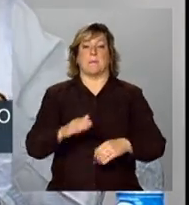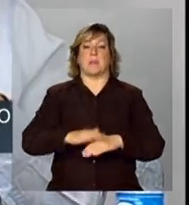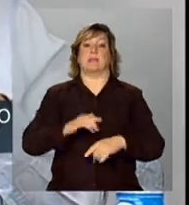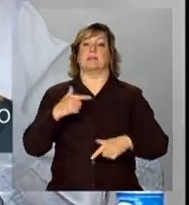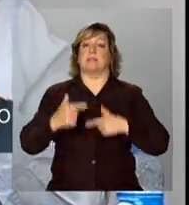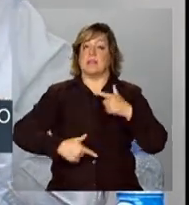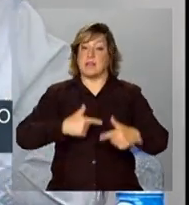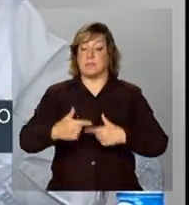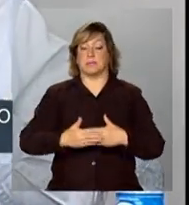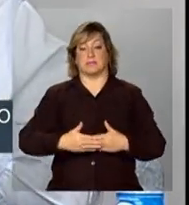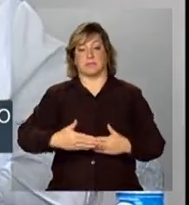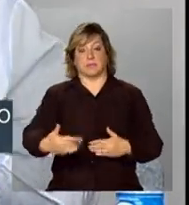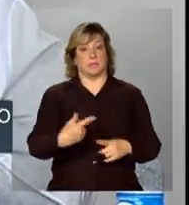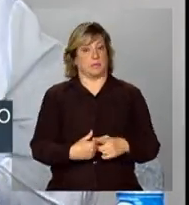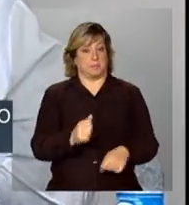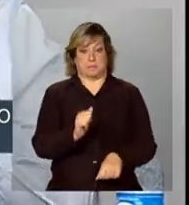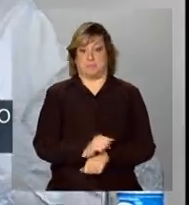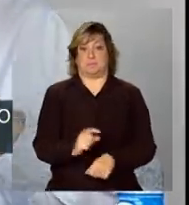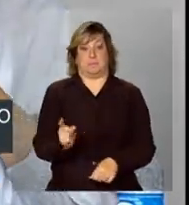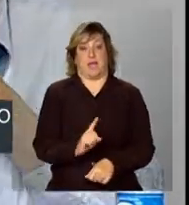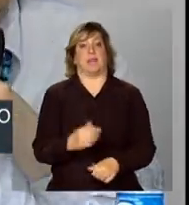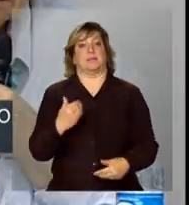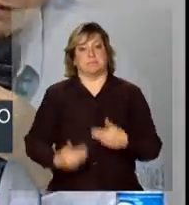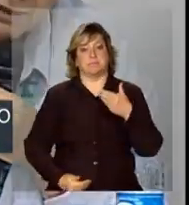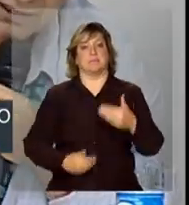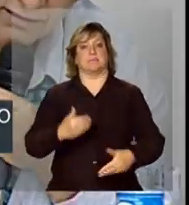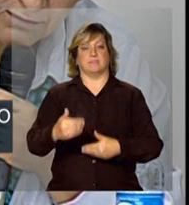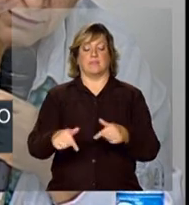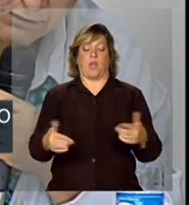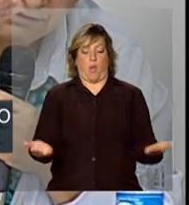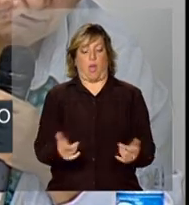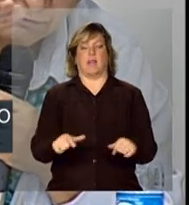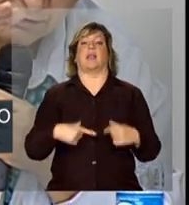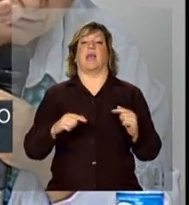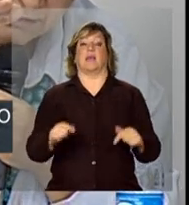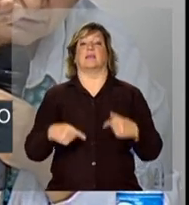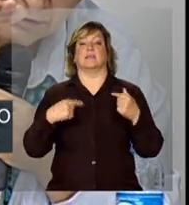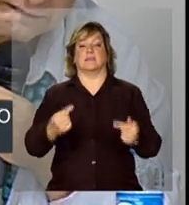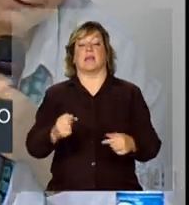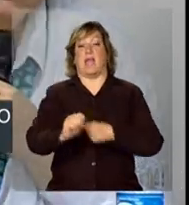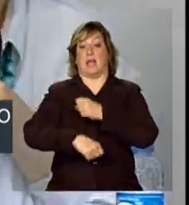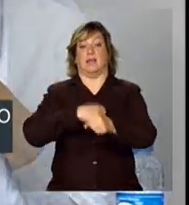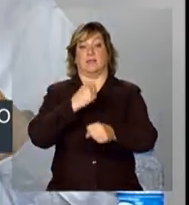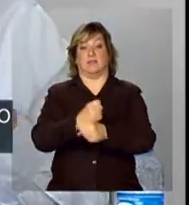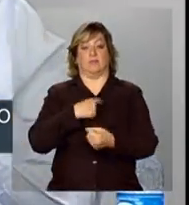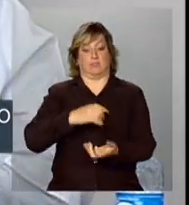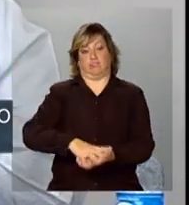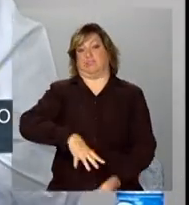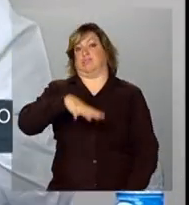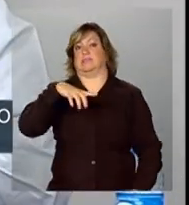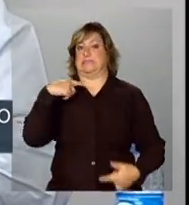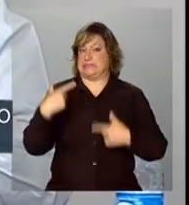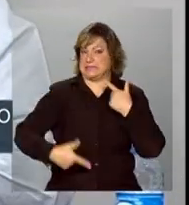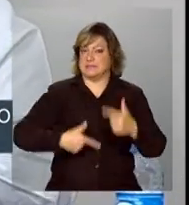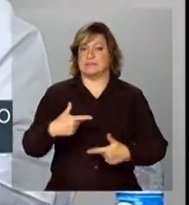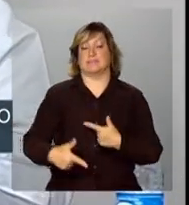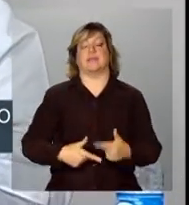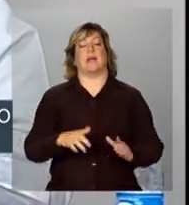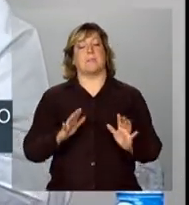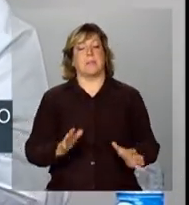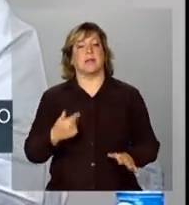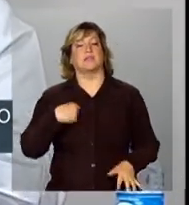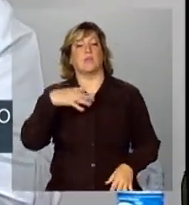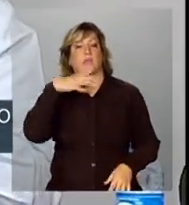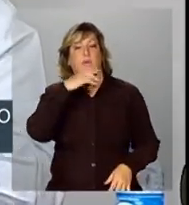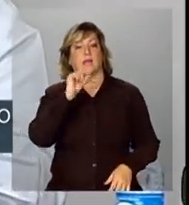pela frente, né? Porque não para, a gente ganha. Isso aqui amanhã tem... Ano que vem vão ter três desse tamanho, mas tudo bem. Mas eu acho que a gente tem